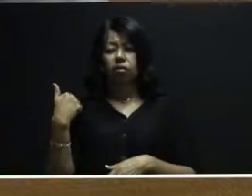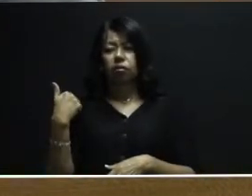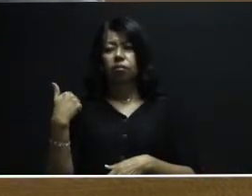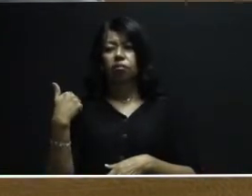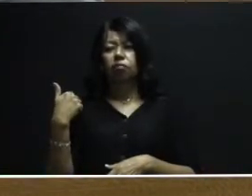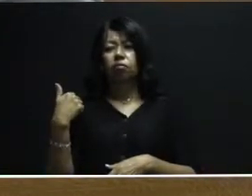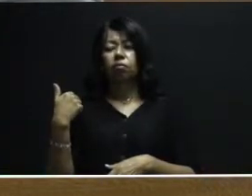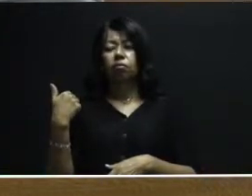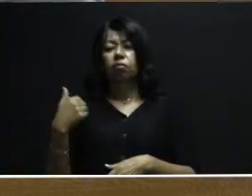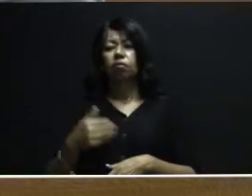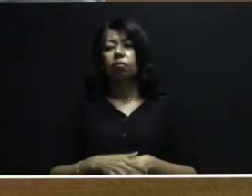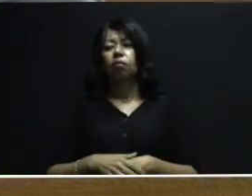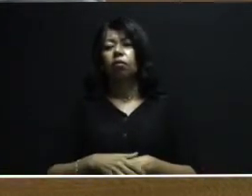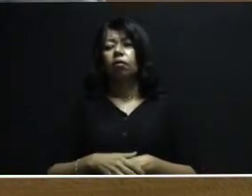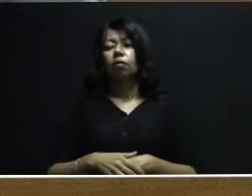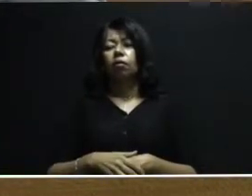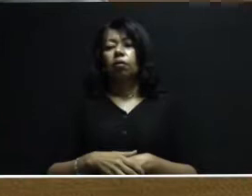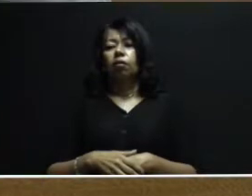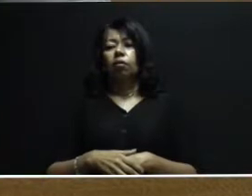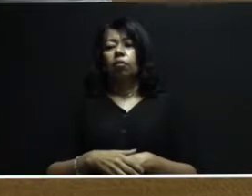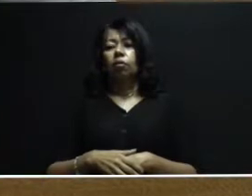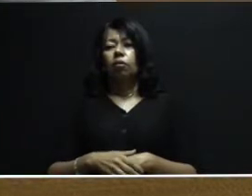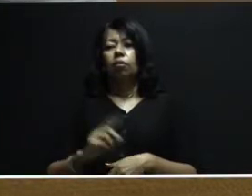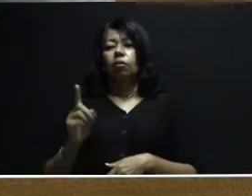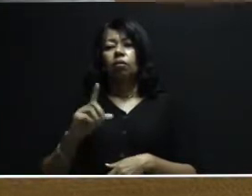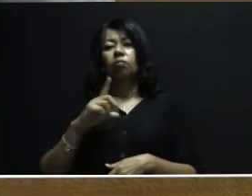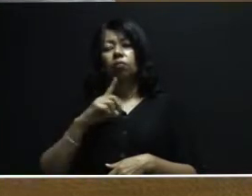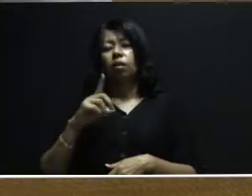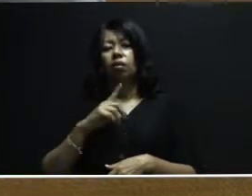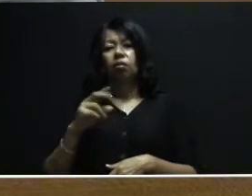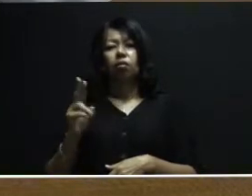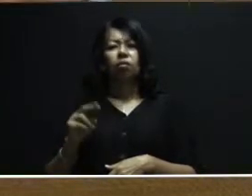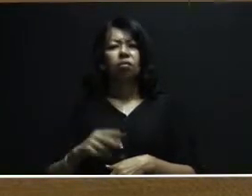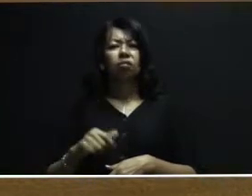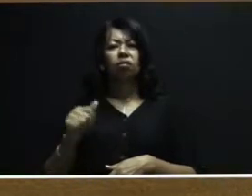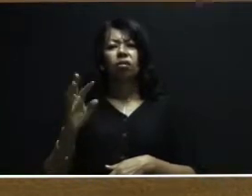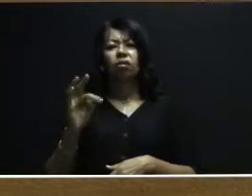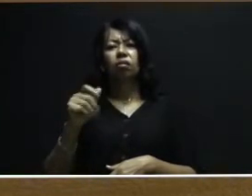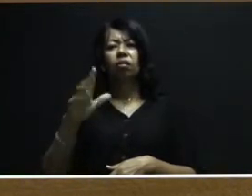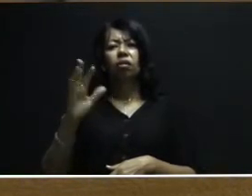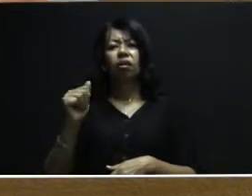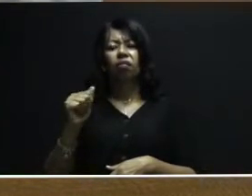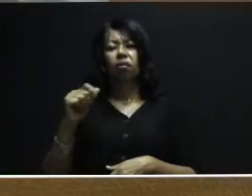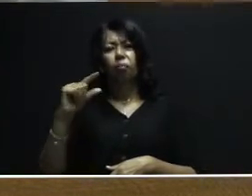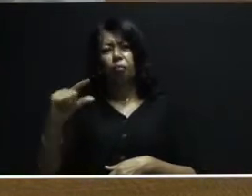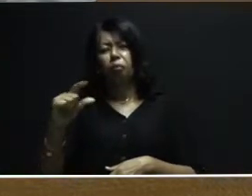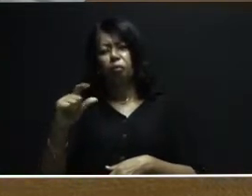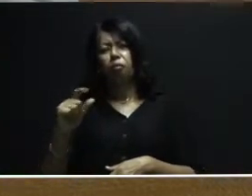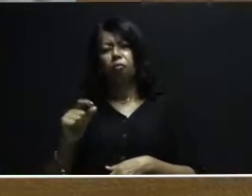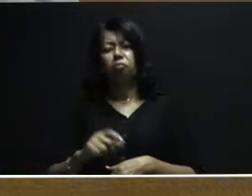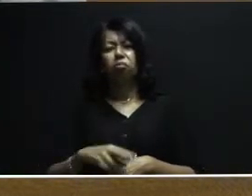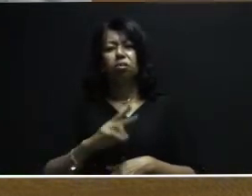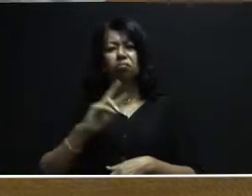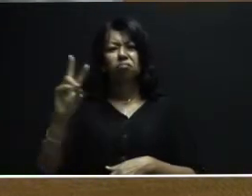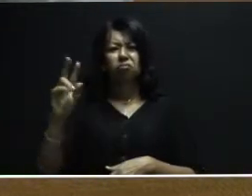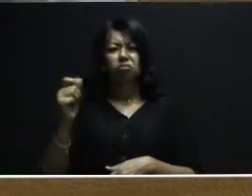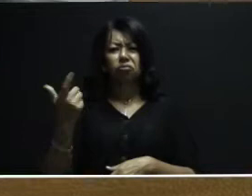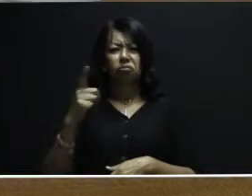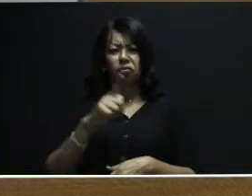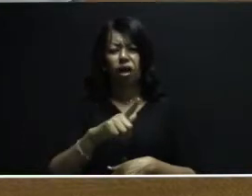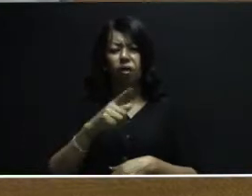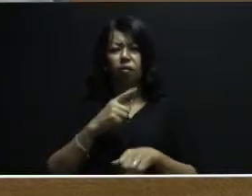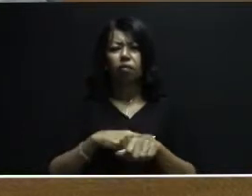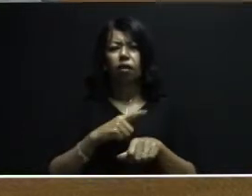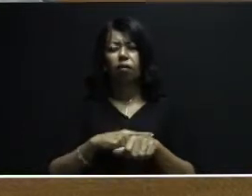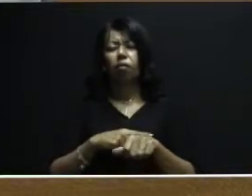uma expressão em Cubatão, não temos atleta de vulto, pouquíssimos que se destacam. Eu acho que está na hora